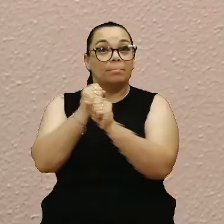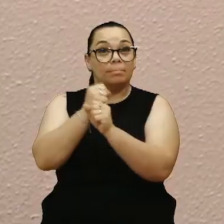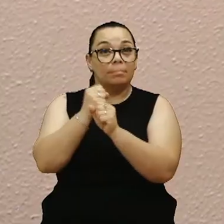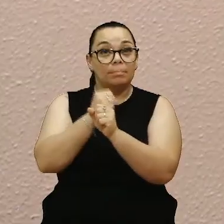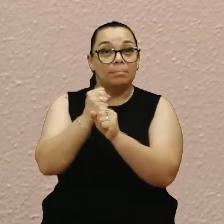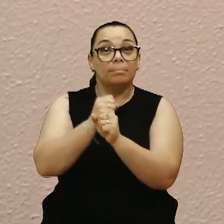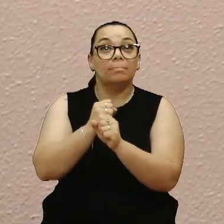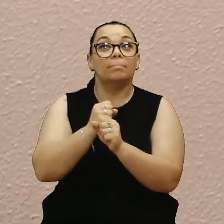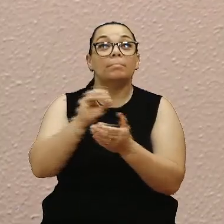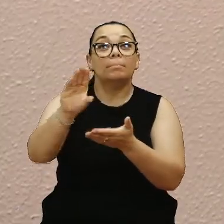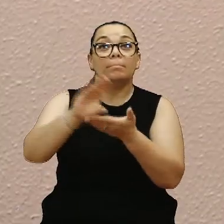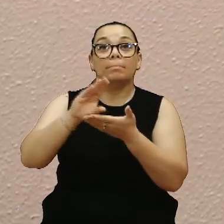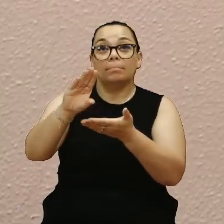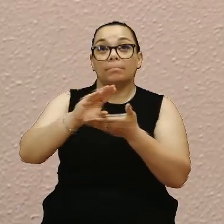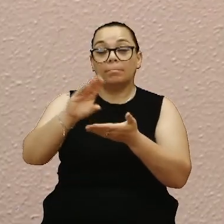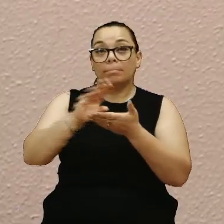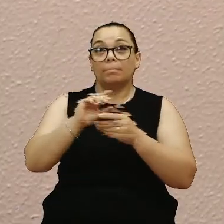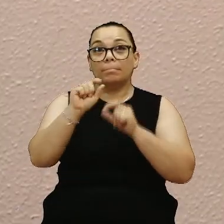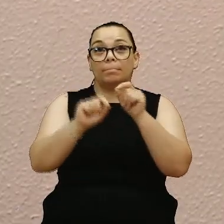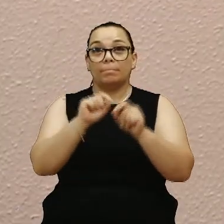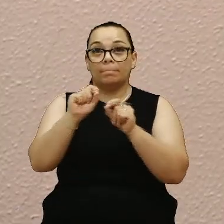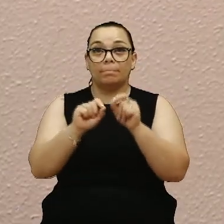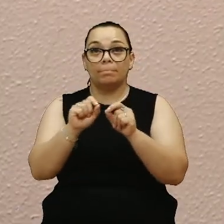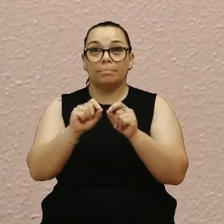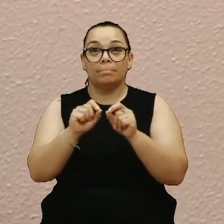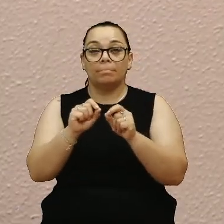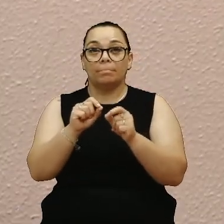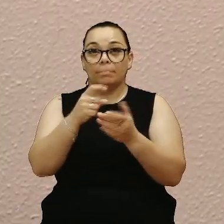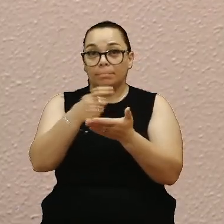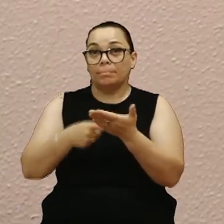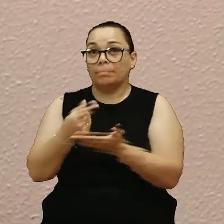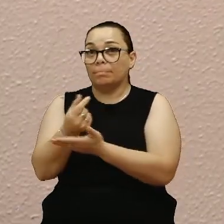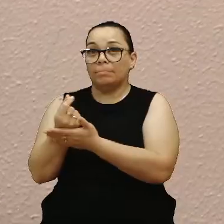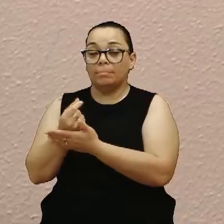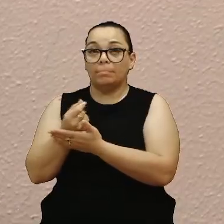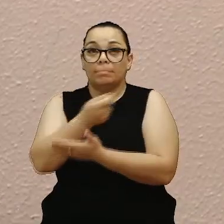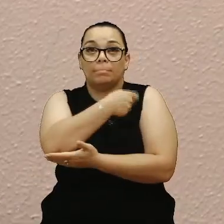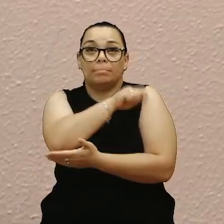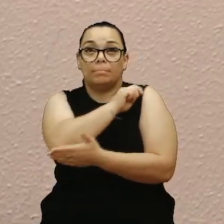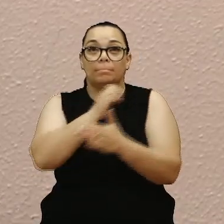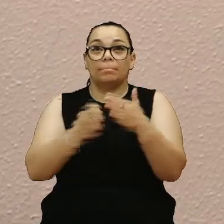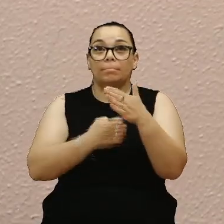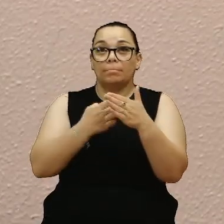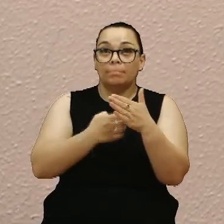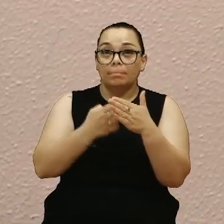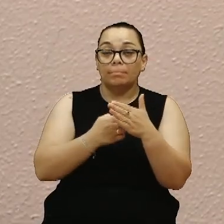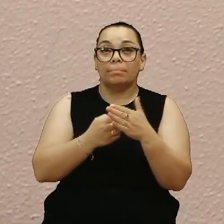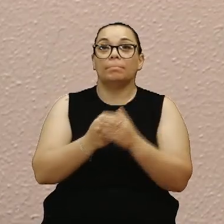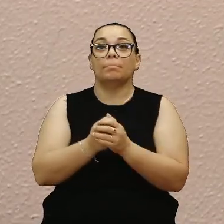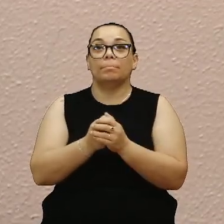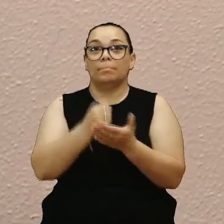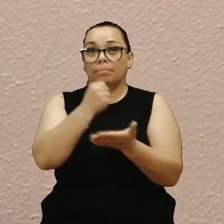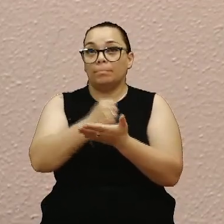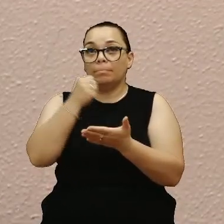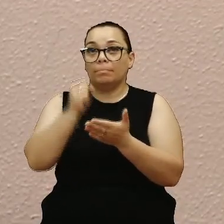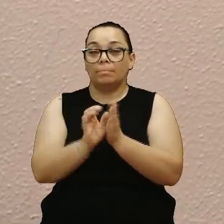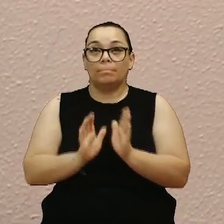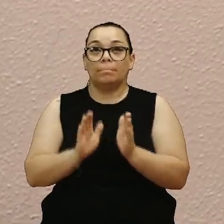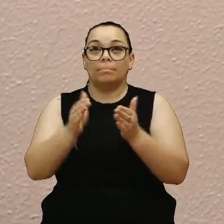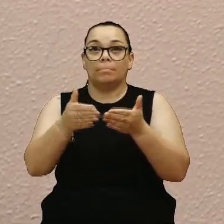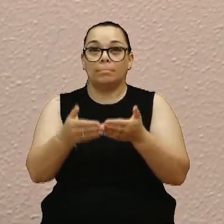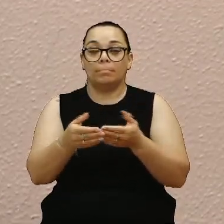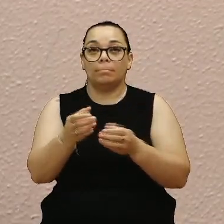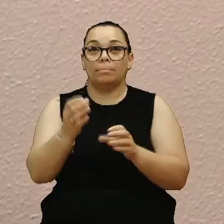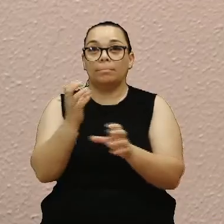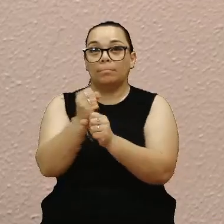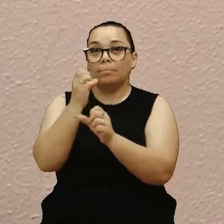anual sobre a aplicação dos recursos destinados ao subsídio tarifário por auditor ou empresa de auditoria devidamente registrada no Conselho Regional de Contabilidade